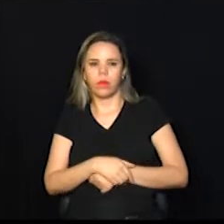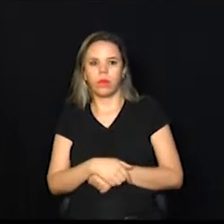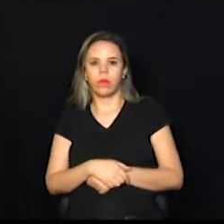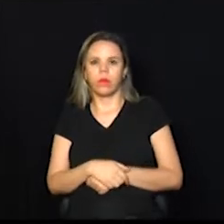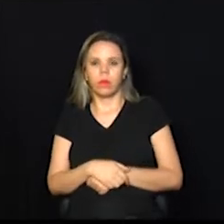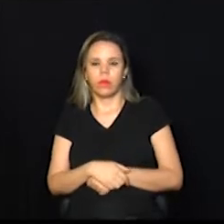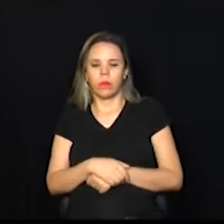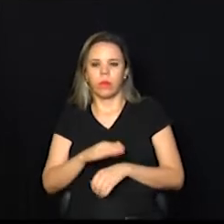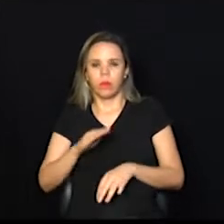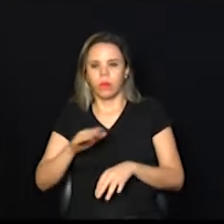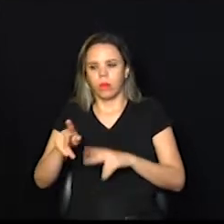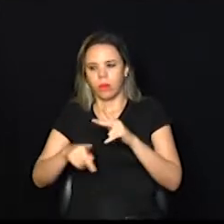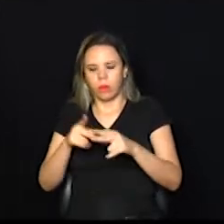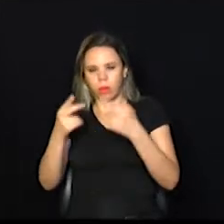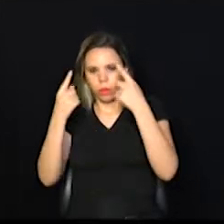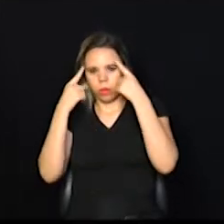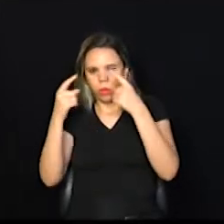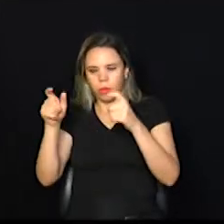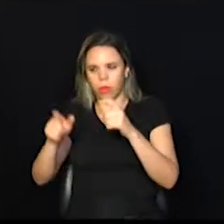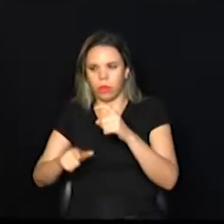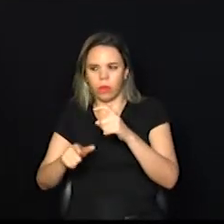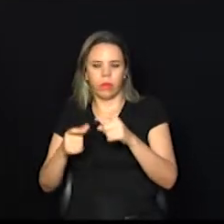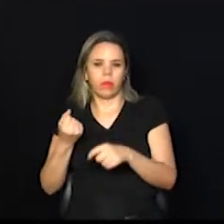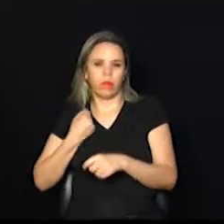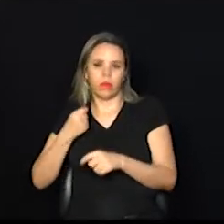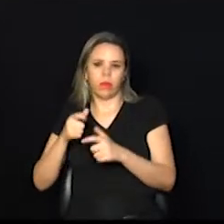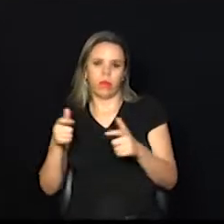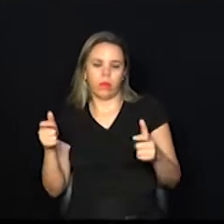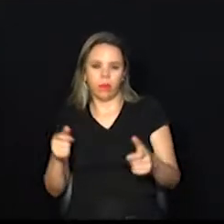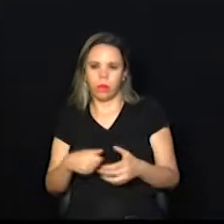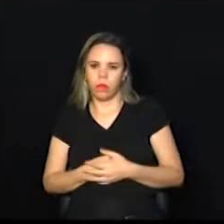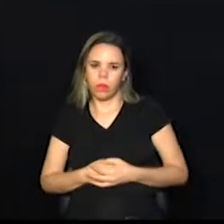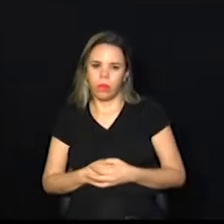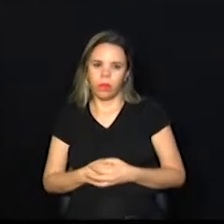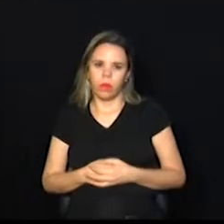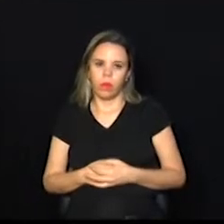De autor de violência, aí já vem um número muito maior. Tá?